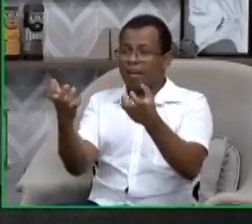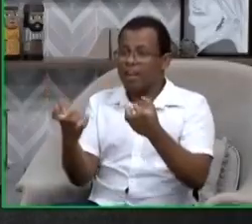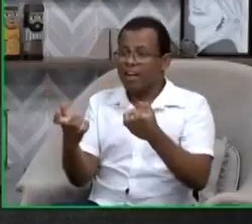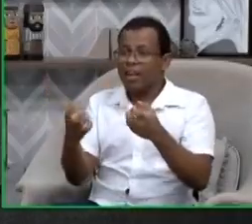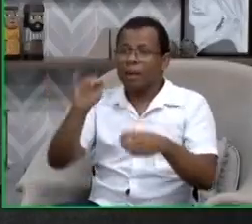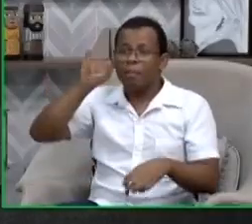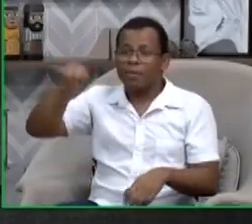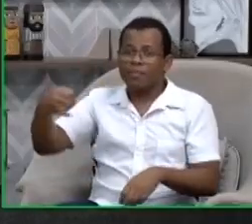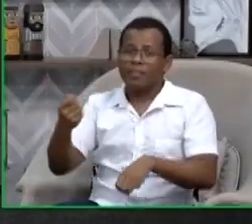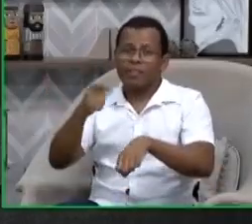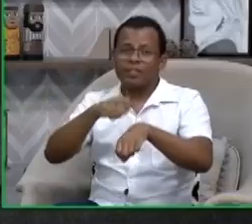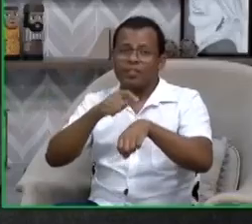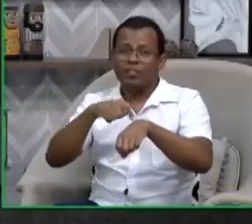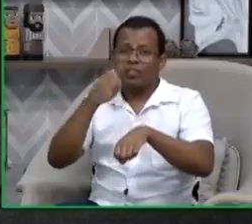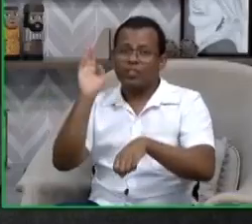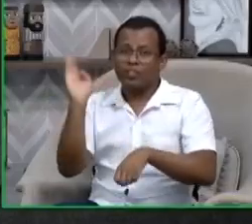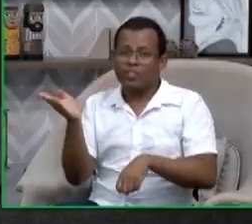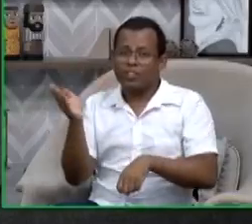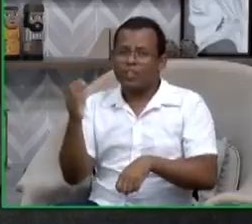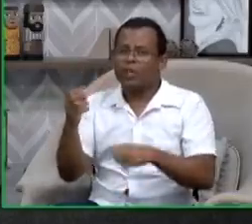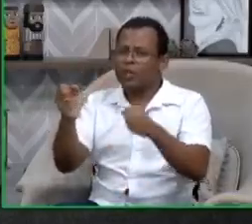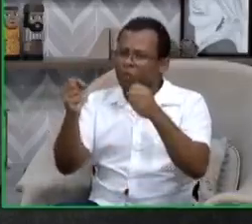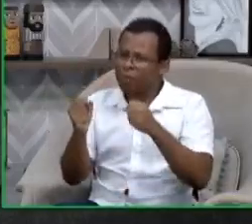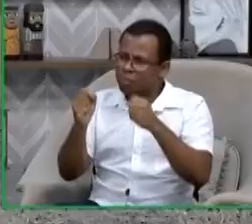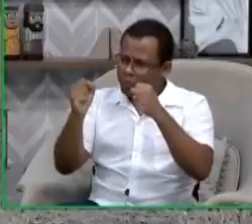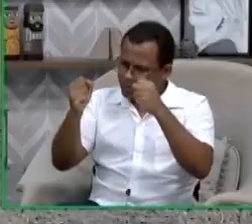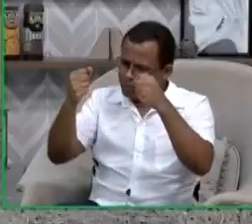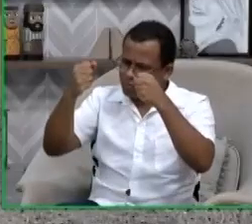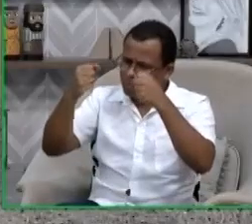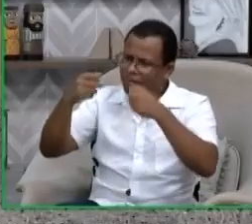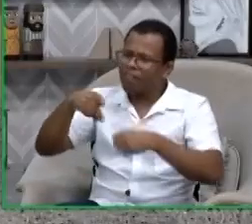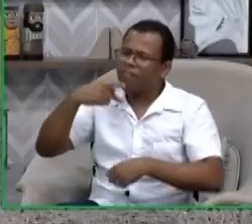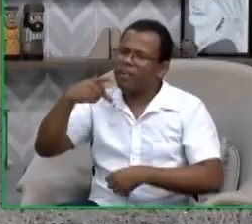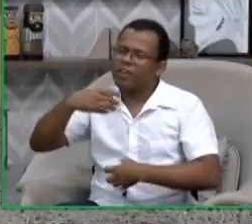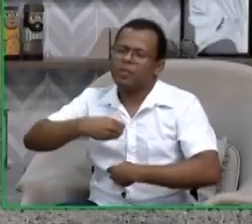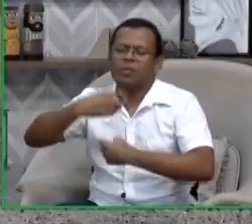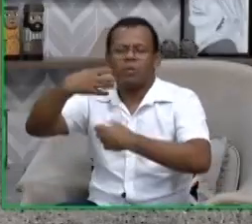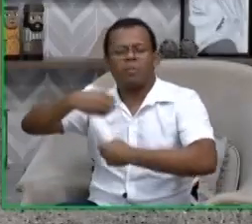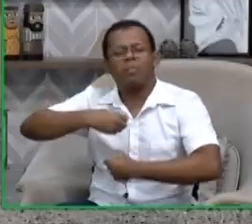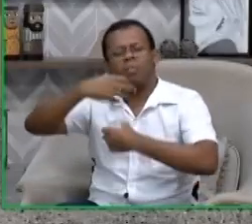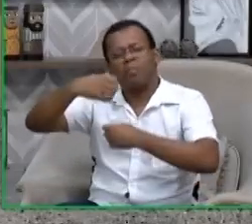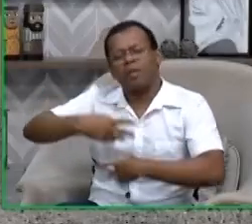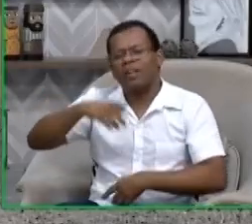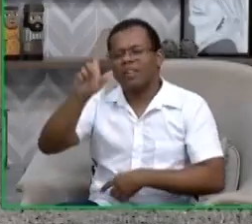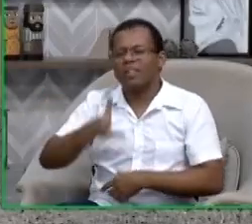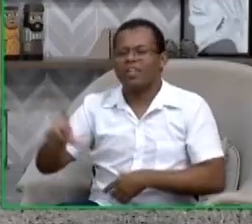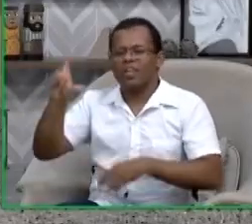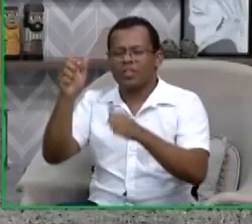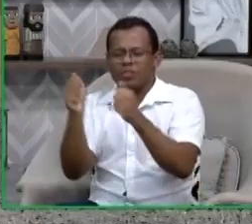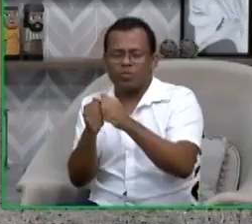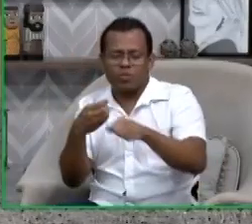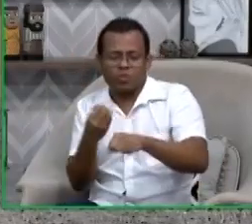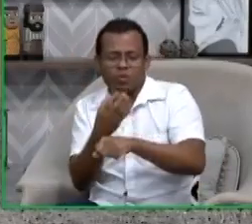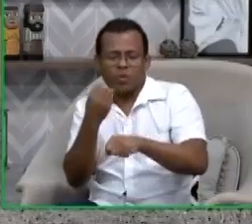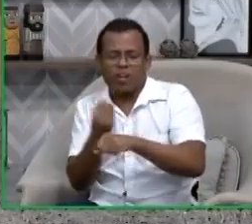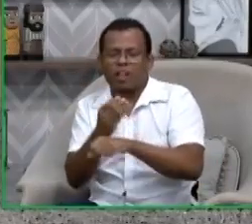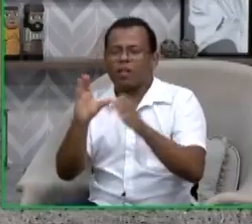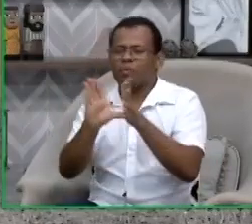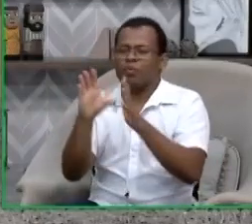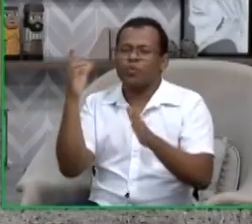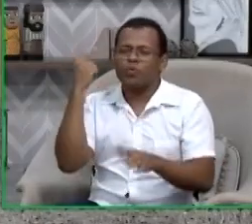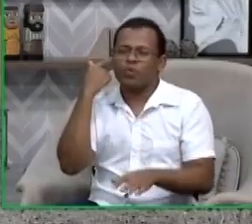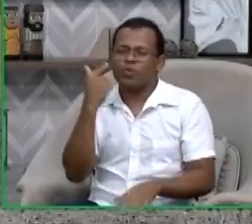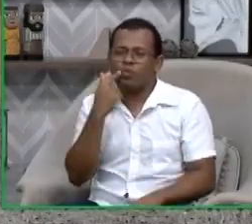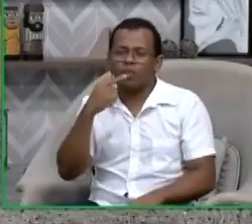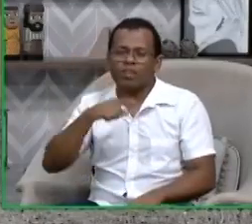esse momento, já que me é permitido falar de poesia, de literatura, sim, junto, claro, com Raquel, em questão da comunidade surda. Eu trouxe